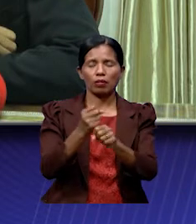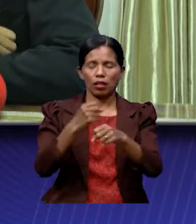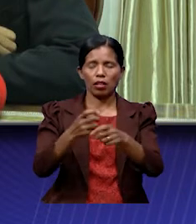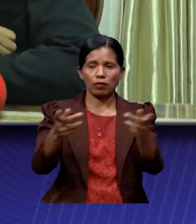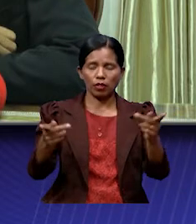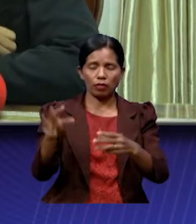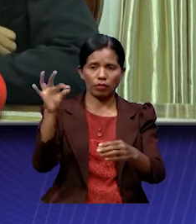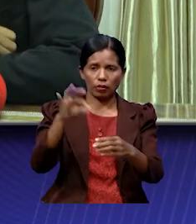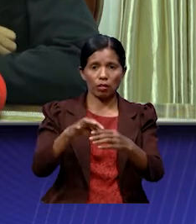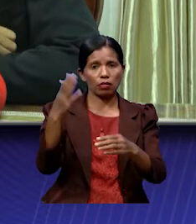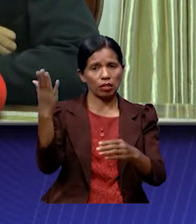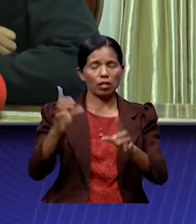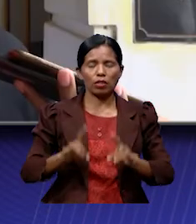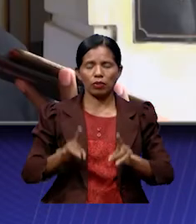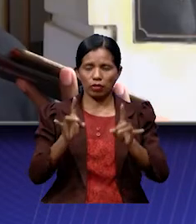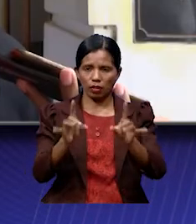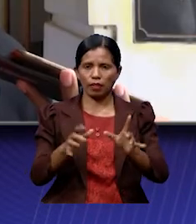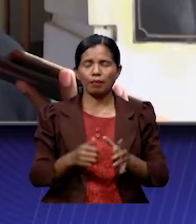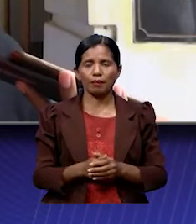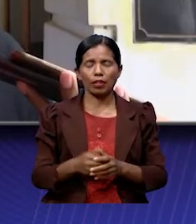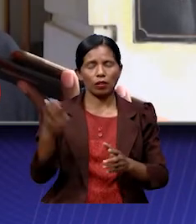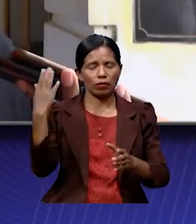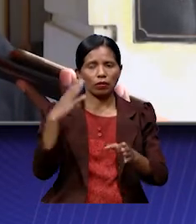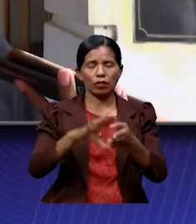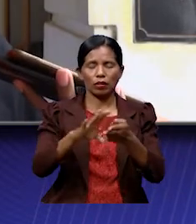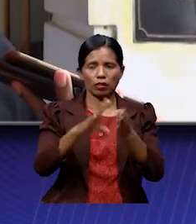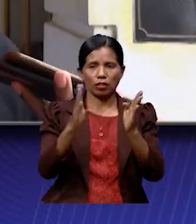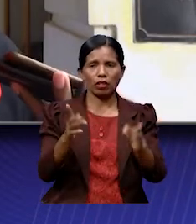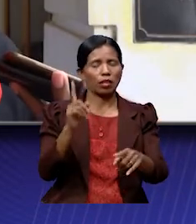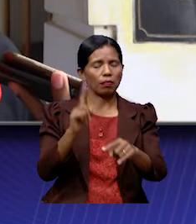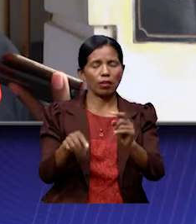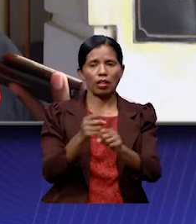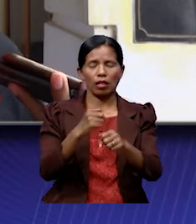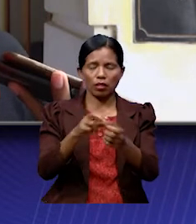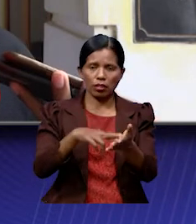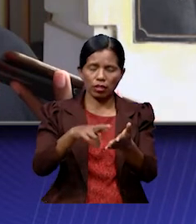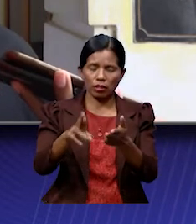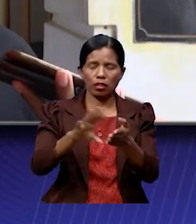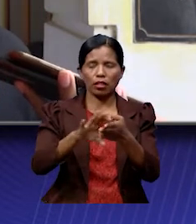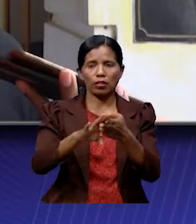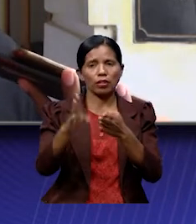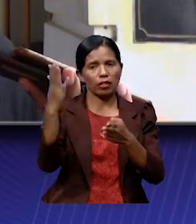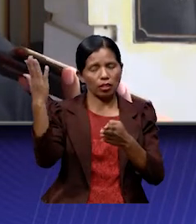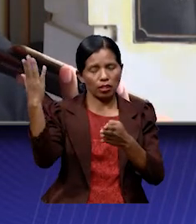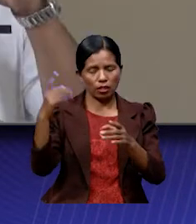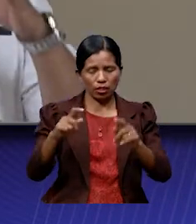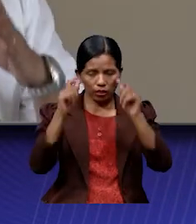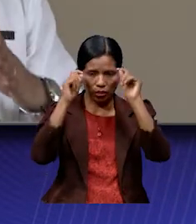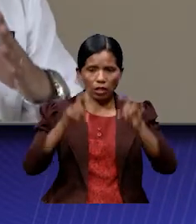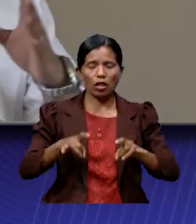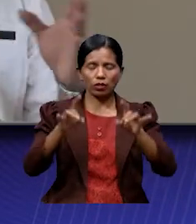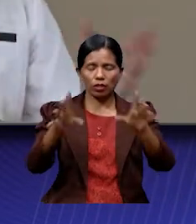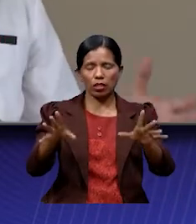Austrália. Antes nem órgão eleitoral sira declara la vela halo recenseamento eleitoral em Austrália, por razão COVID-19,